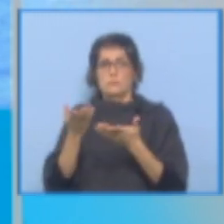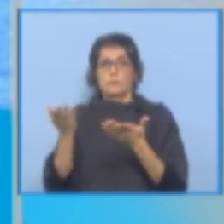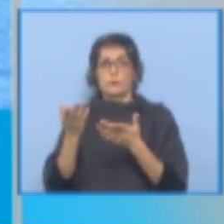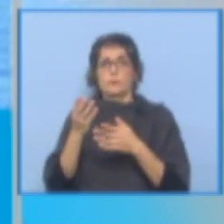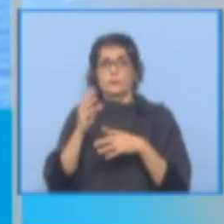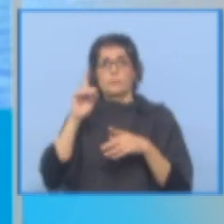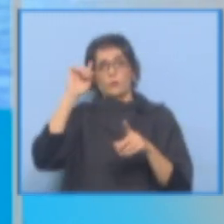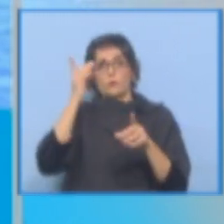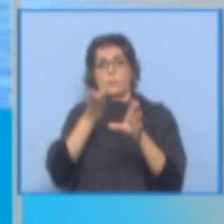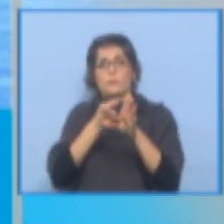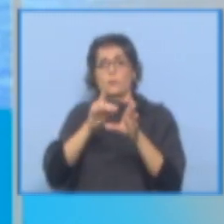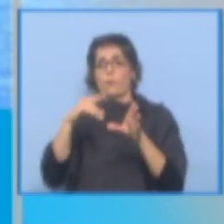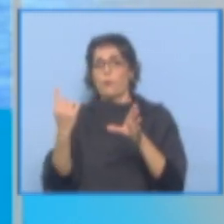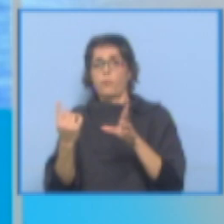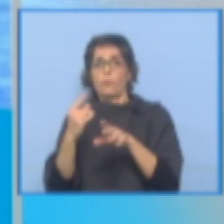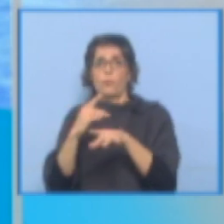entre um padre e